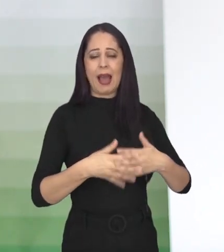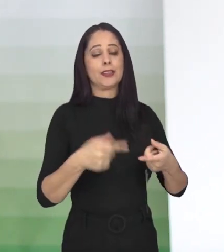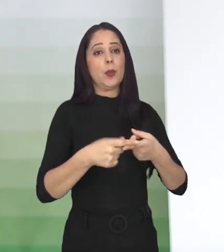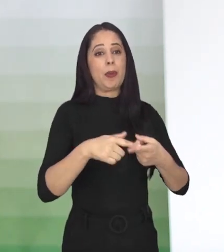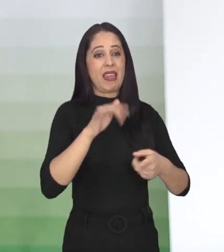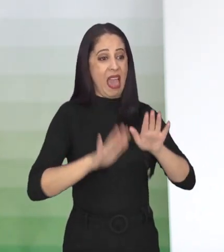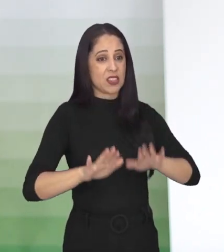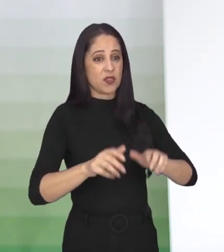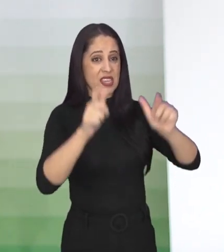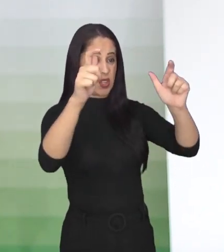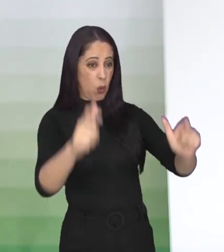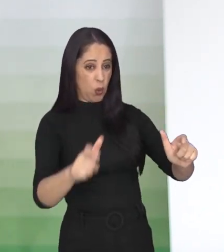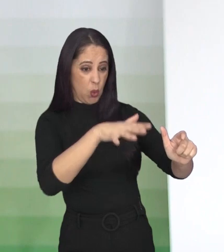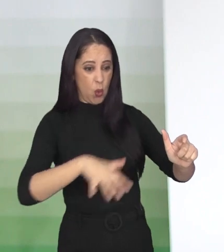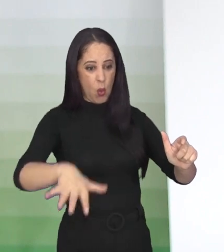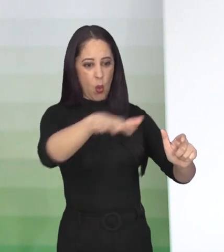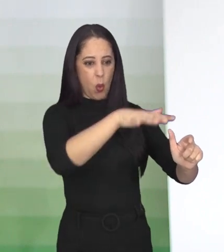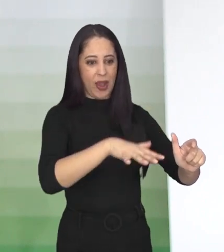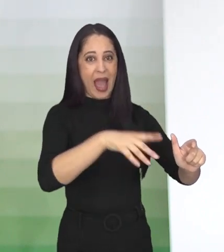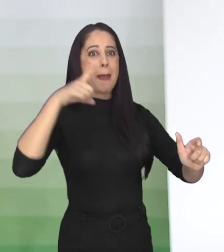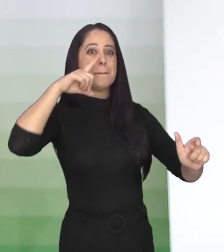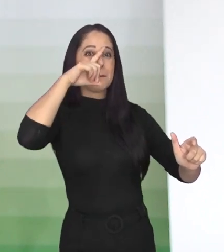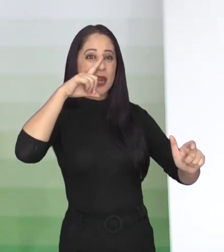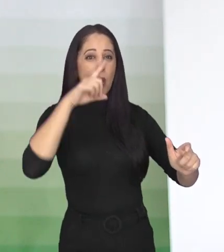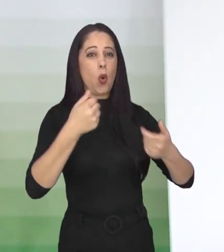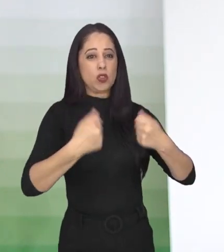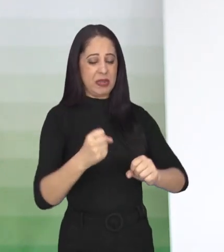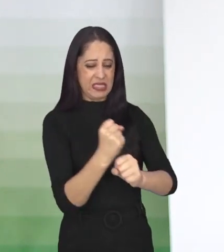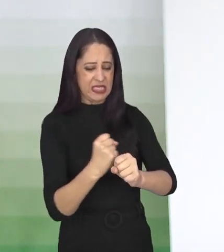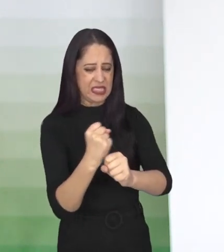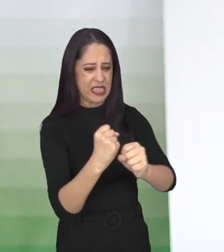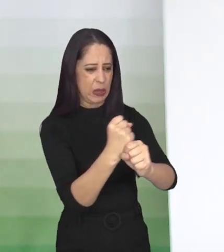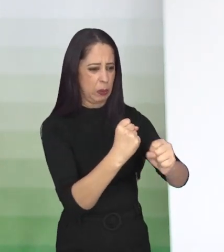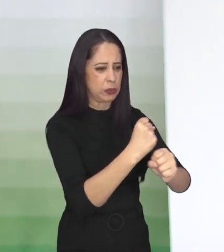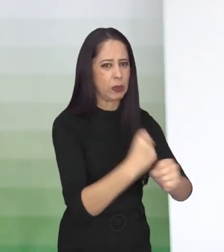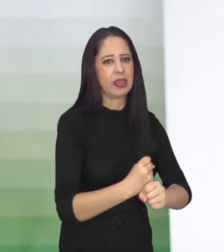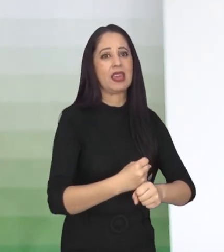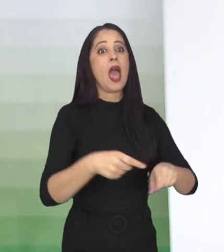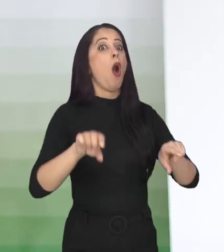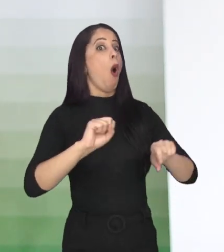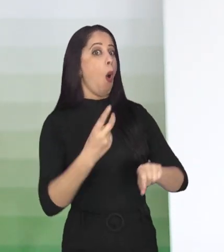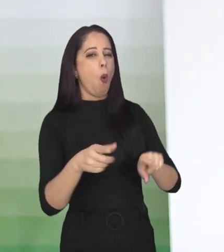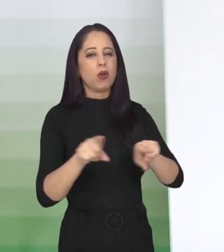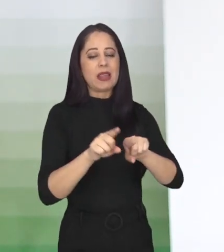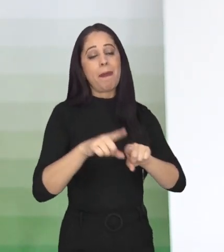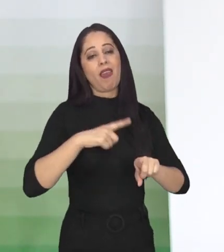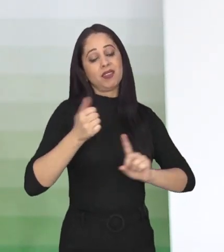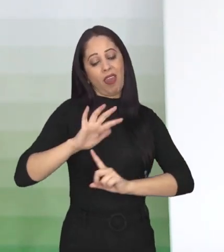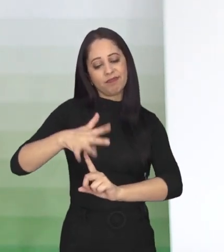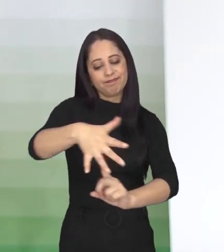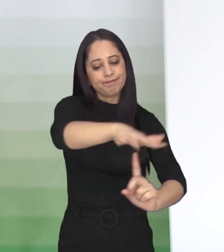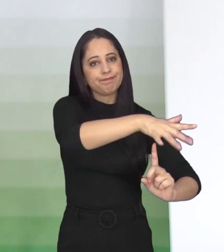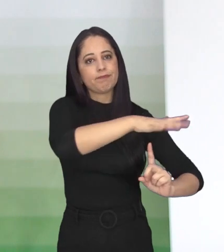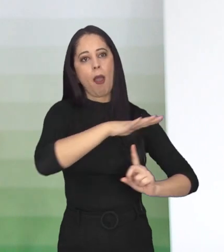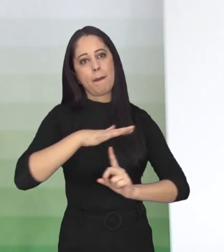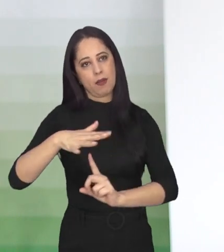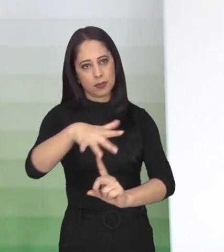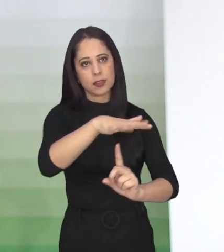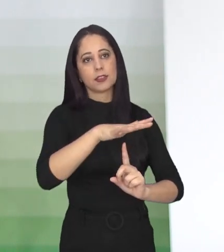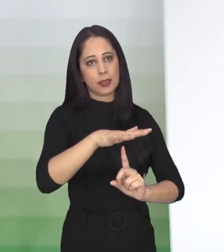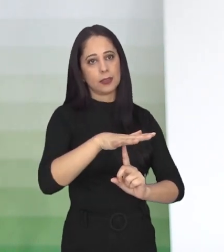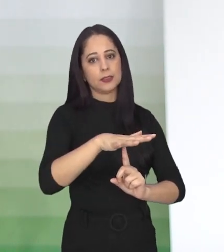que envolvam risco, que tem que ter obras estruturais, de contenção, áreas de preservação permanente, tudo isso tem que ser